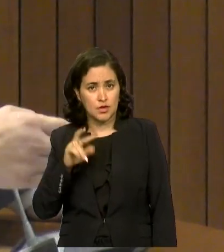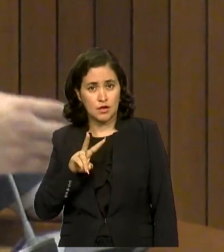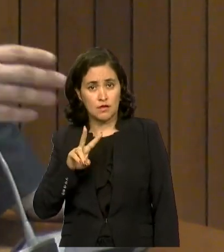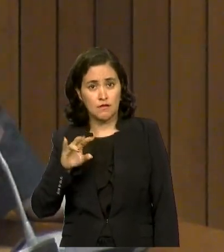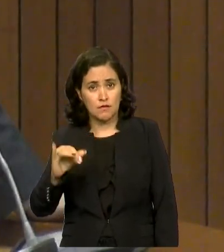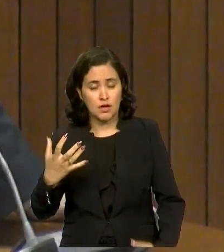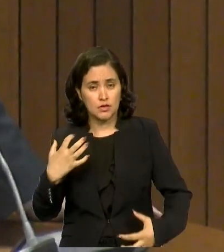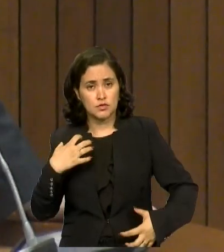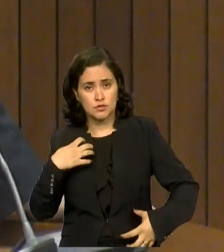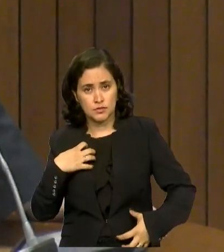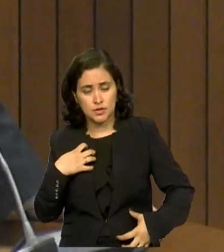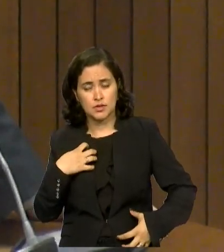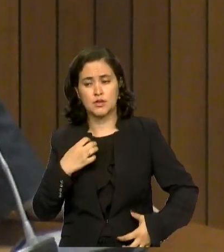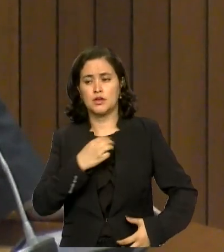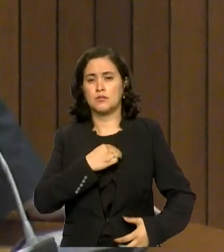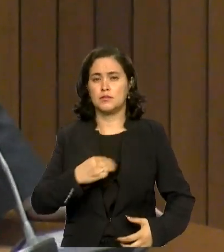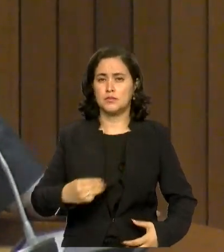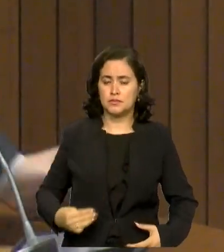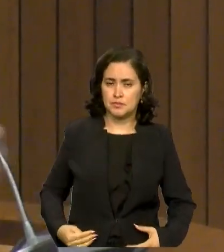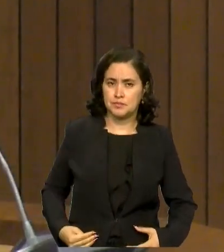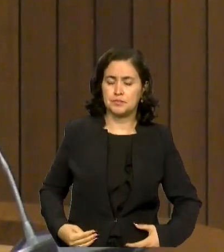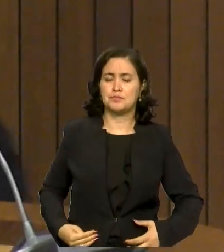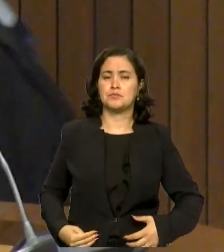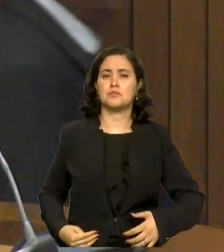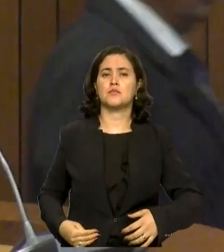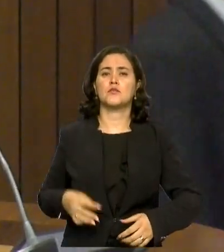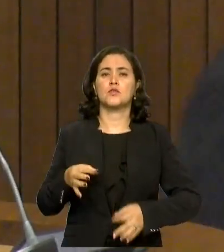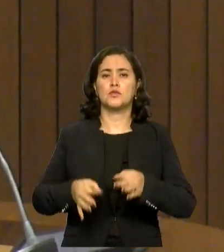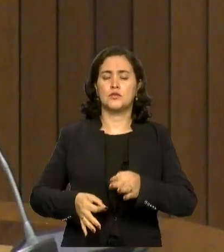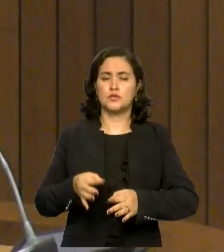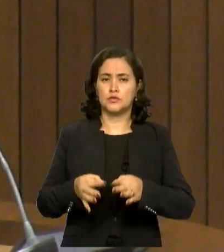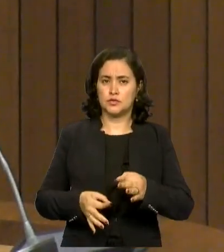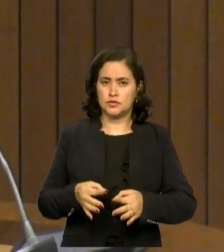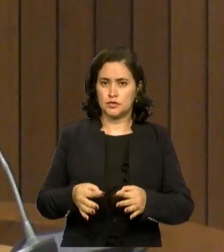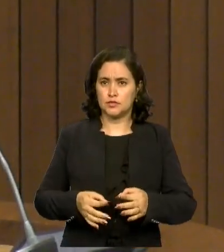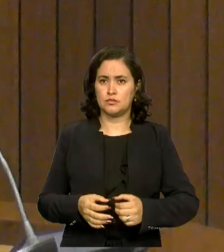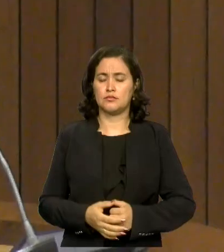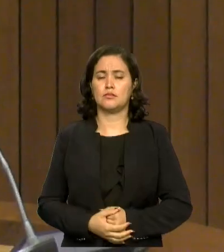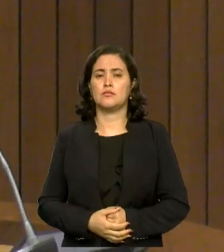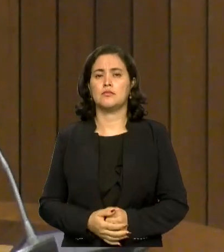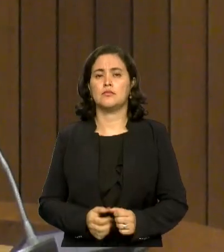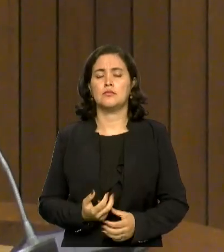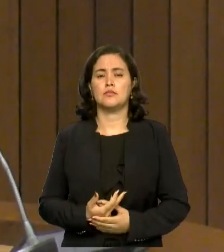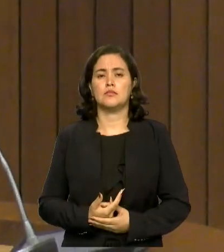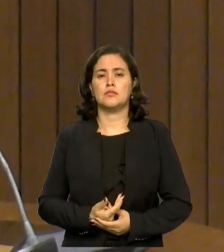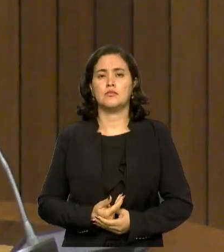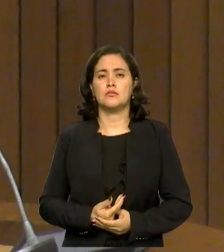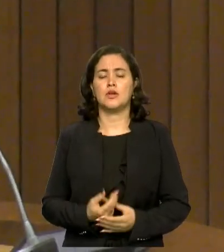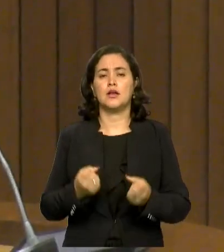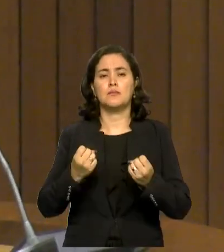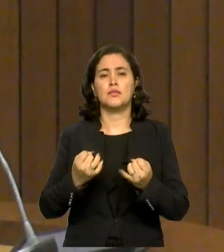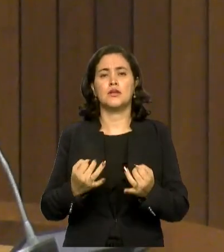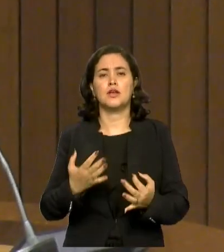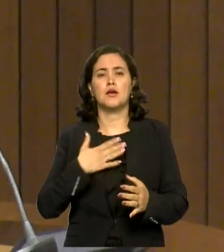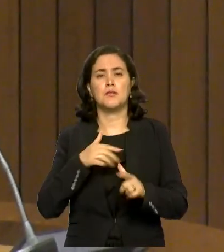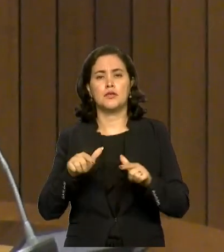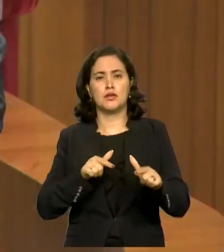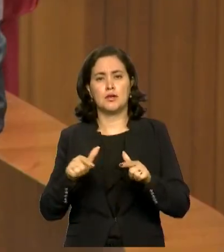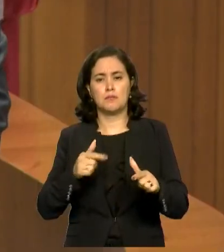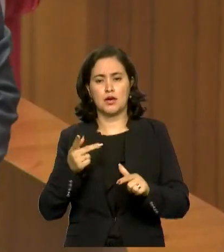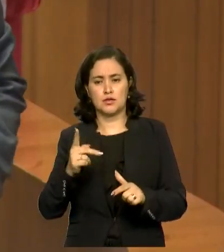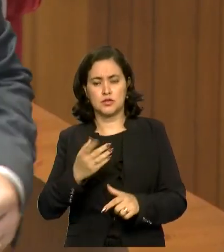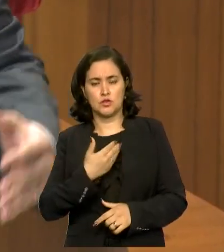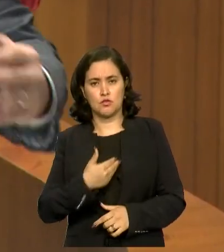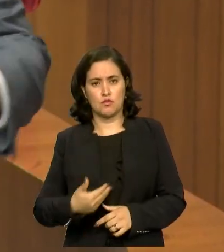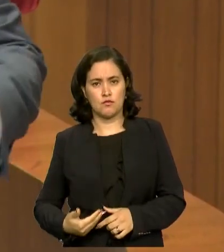página, meu capítulo do ingresso no seu governo em 2015. Desde o início, quando ajudei a construir também